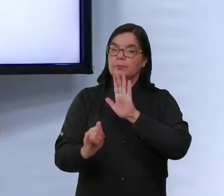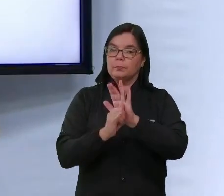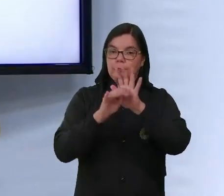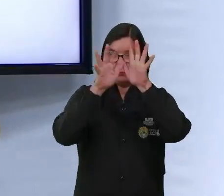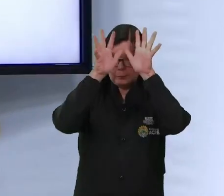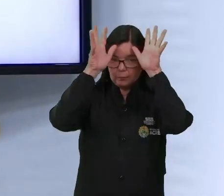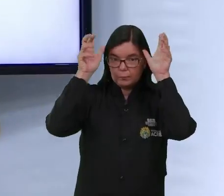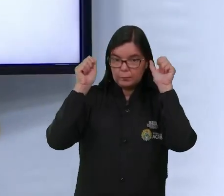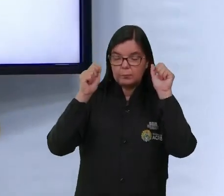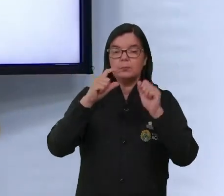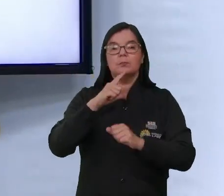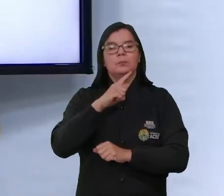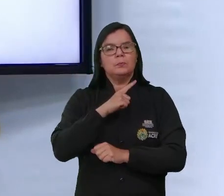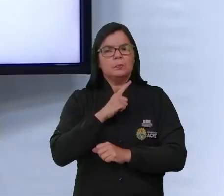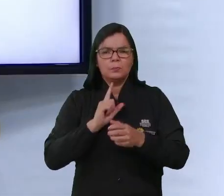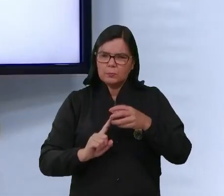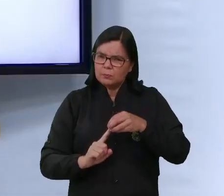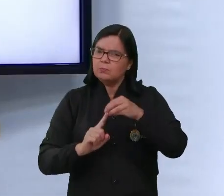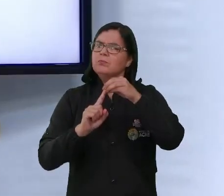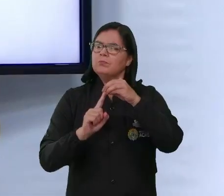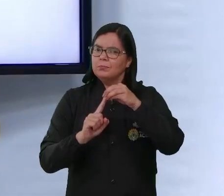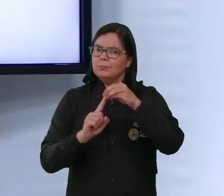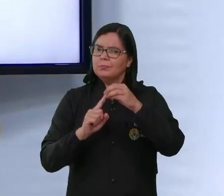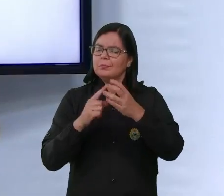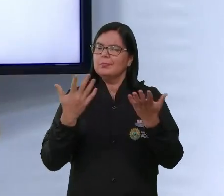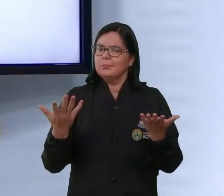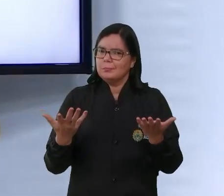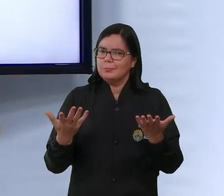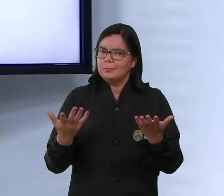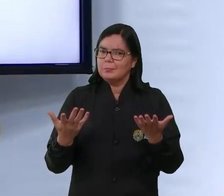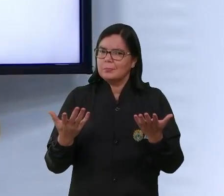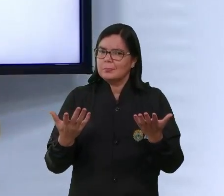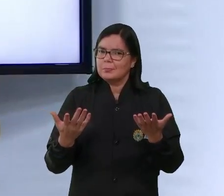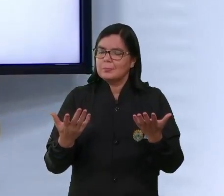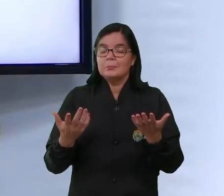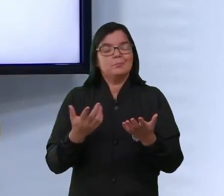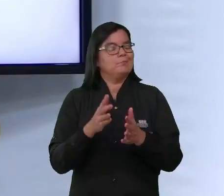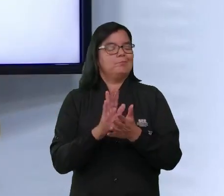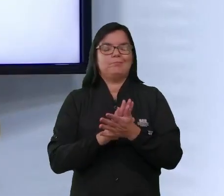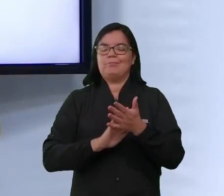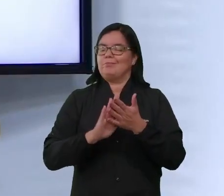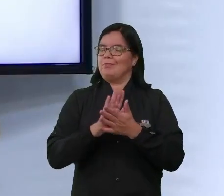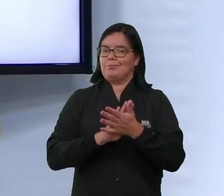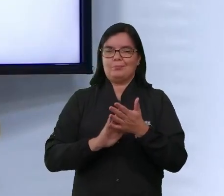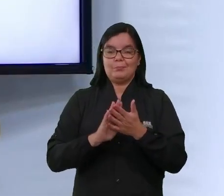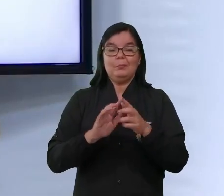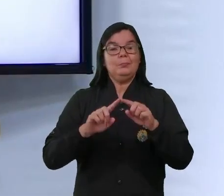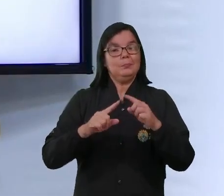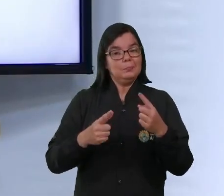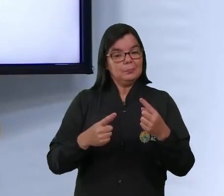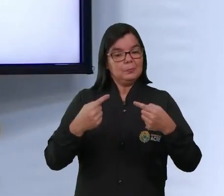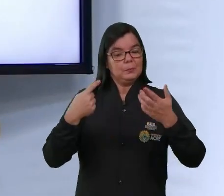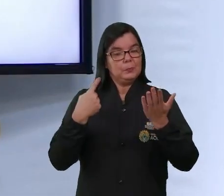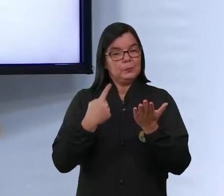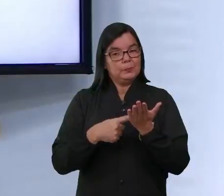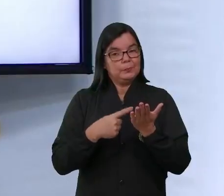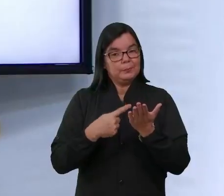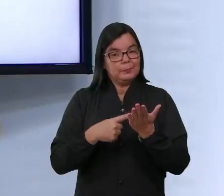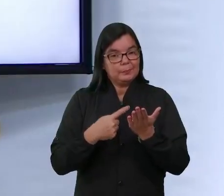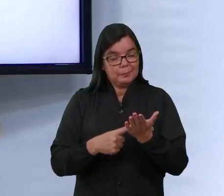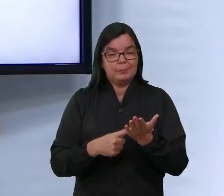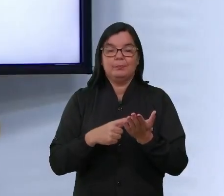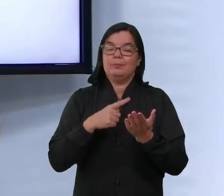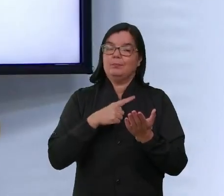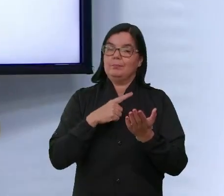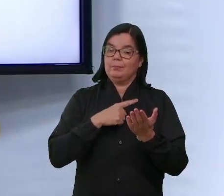acreano possuem uma única raiz, nós já vimos que não, Então, nós temos uma combinação, nós